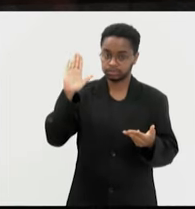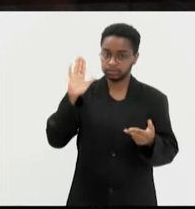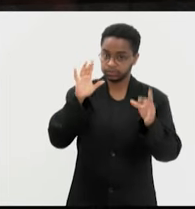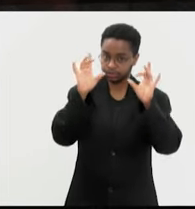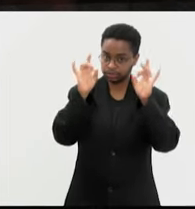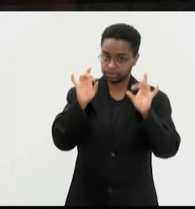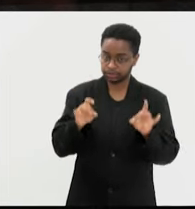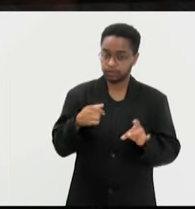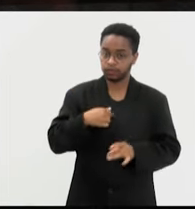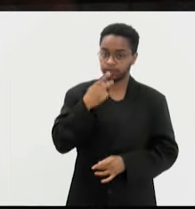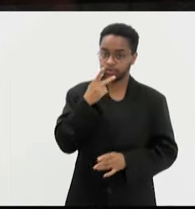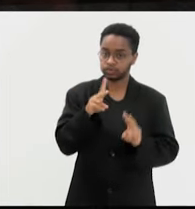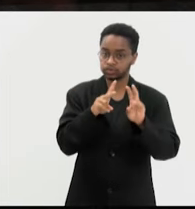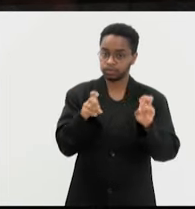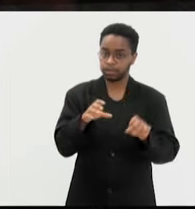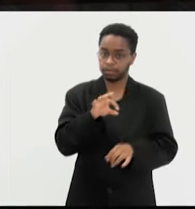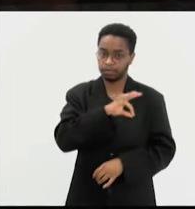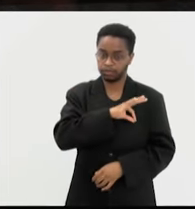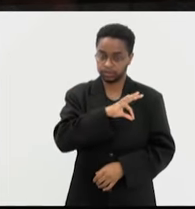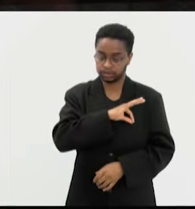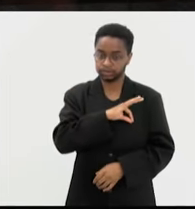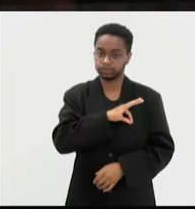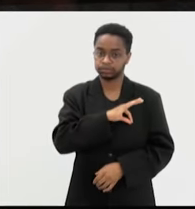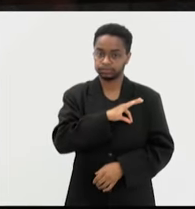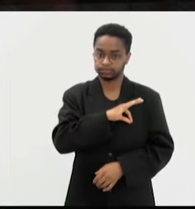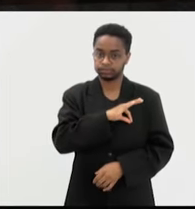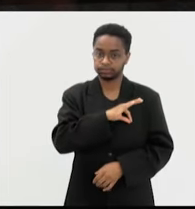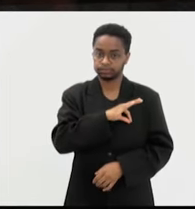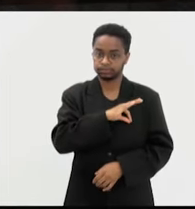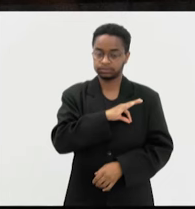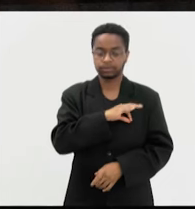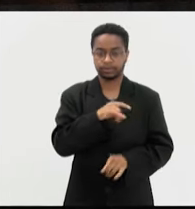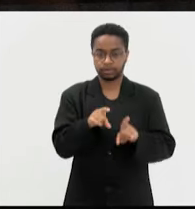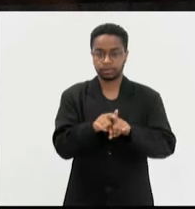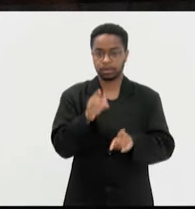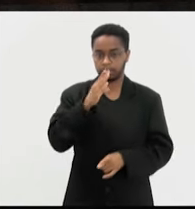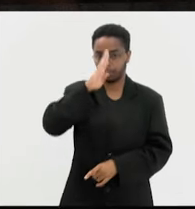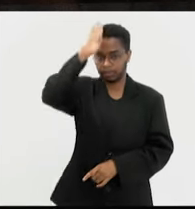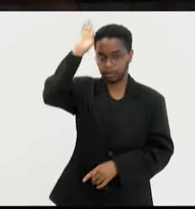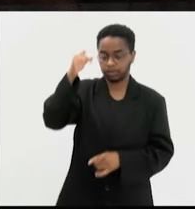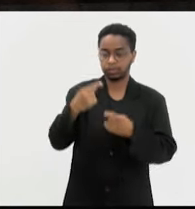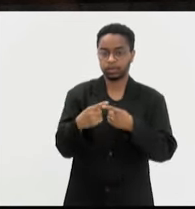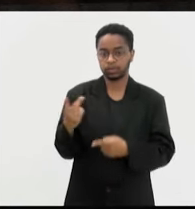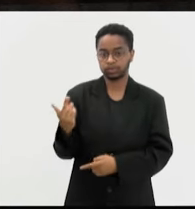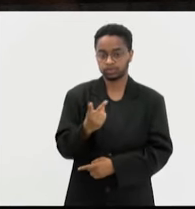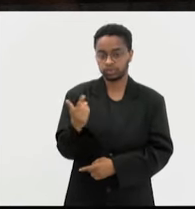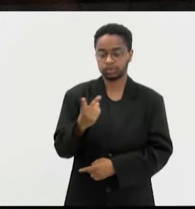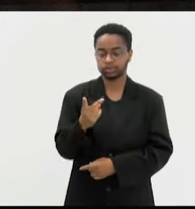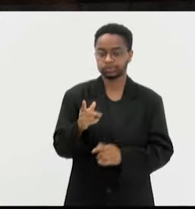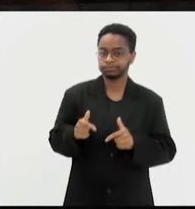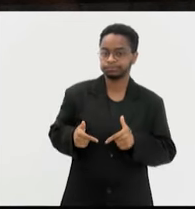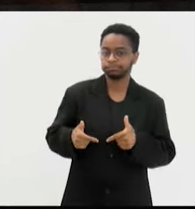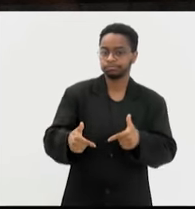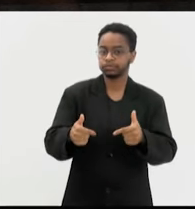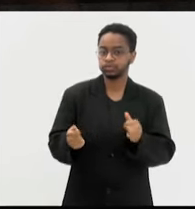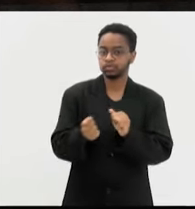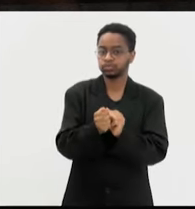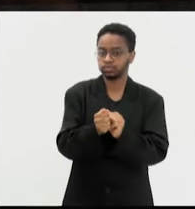falando a minha Corporação a polícia militar que se estende ao bombeiro porque os dois ali estão praticamente